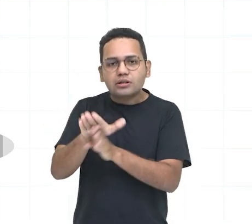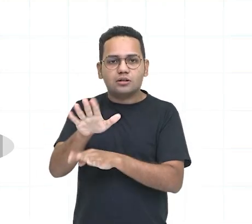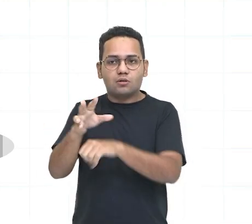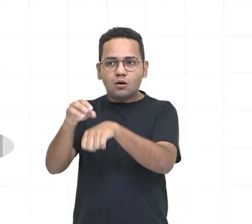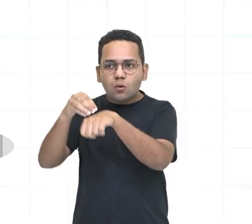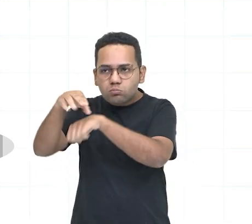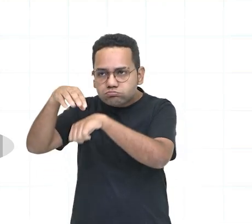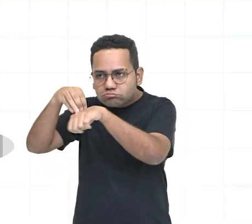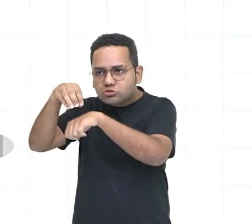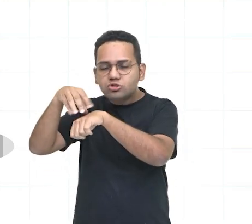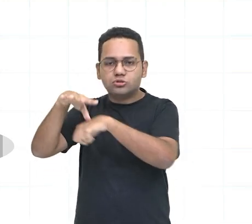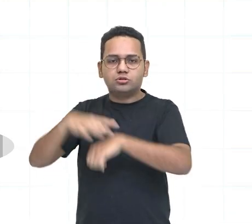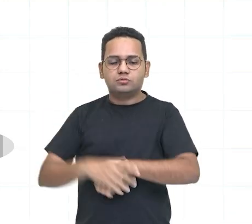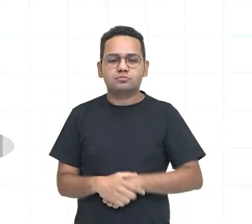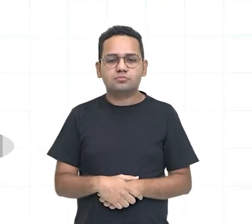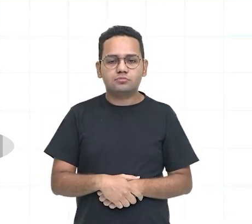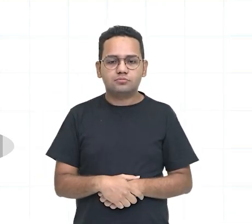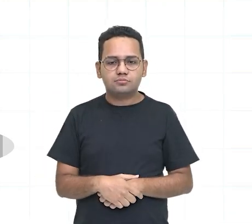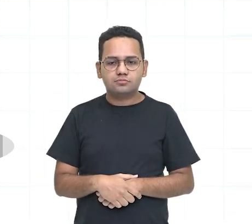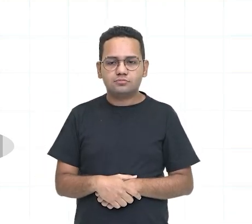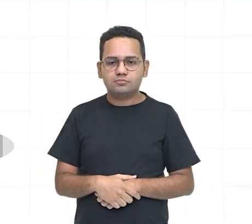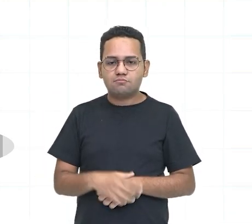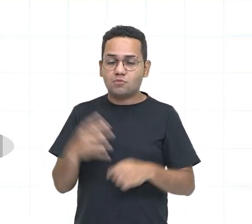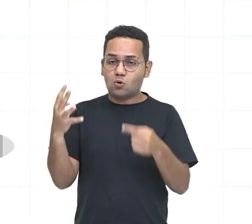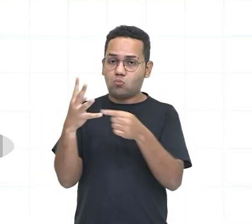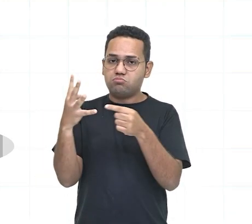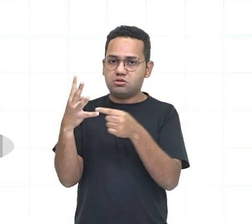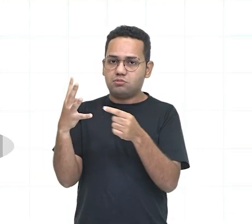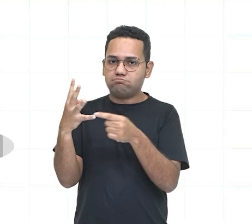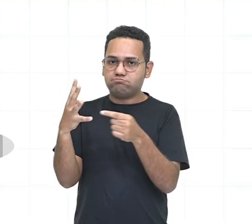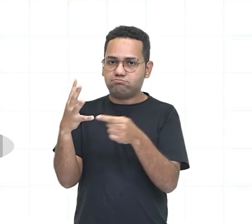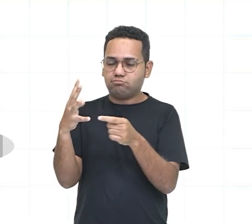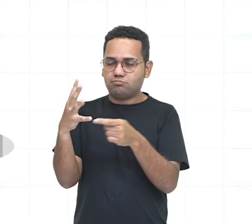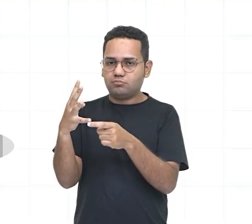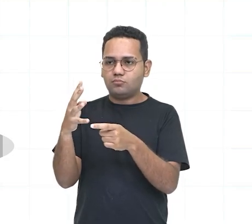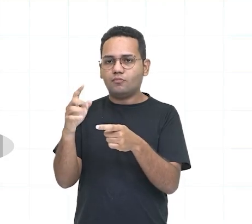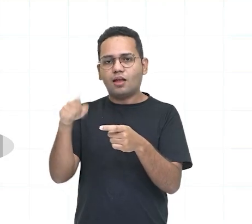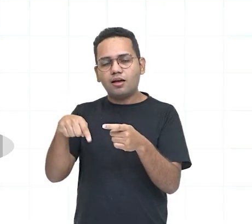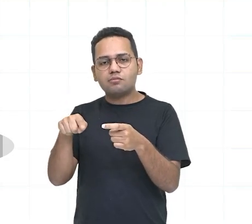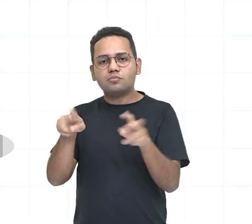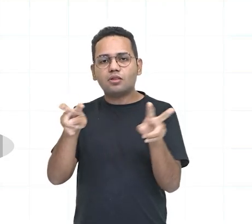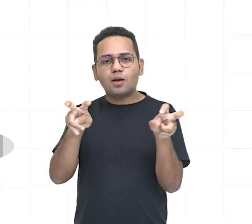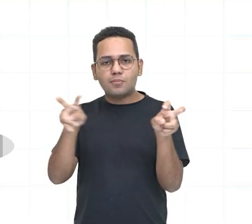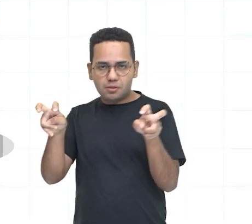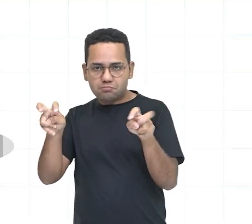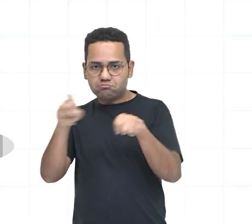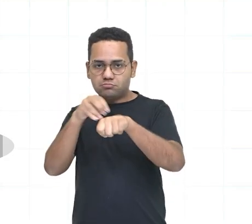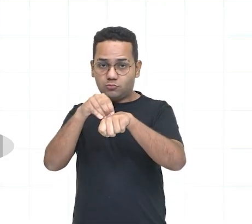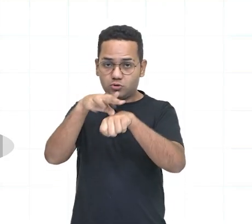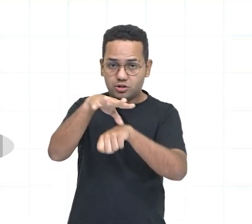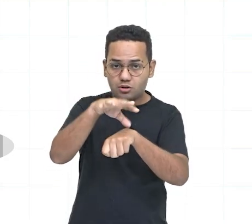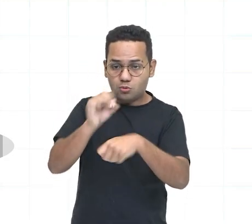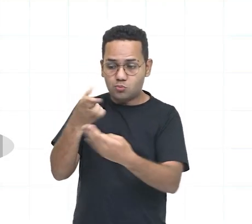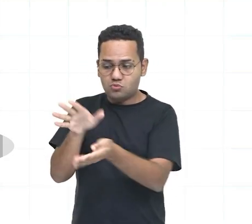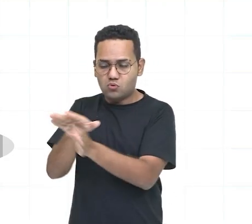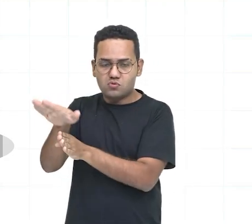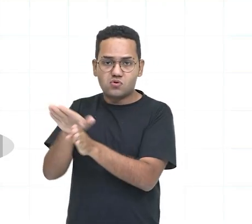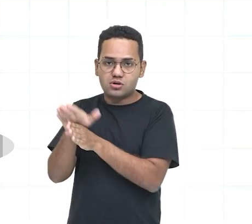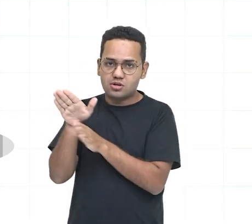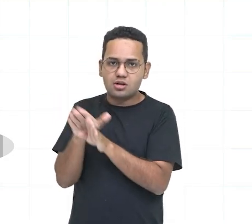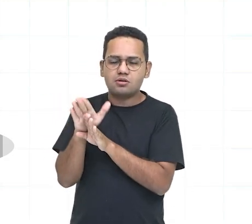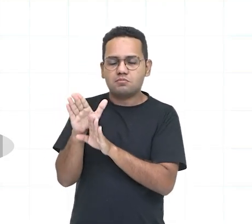recomendação. Ele normalmente vem com essa pegada, indicar um conselho ou dar uma recomendação, tá?